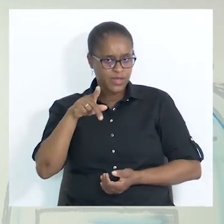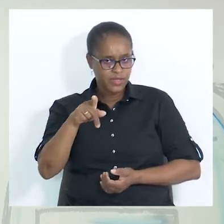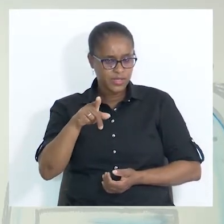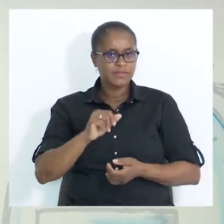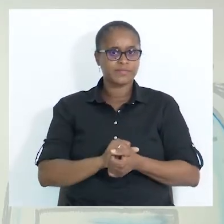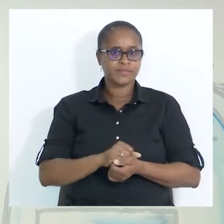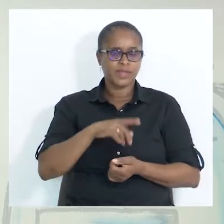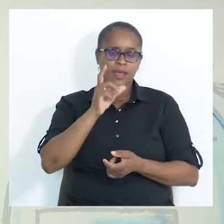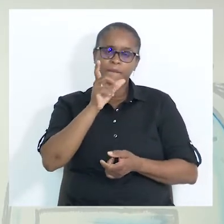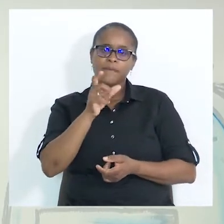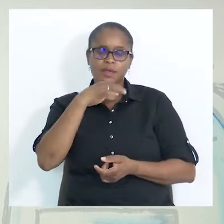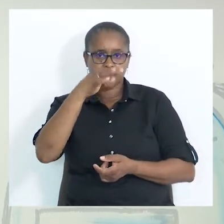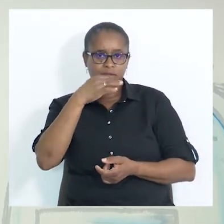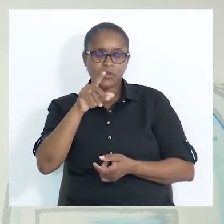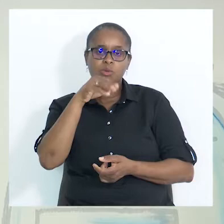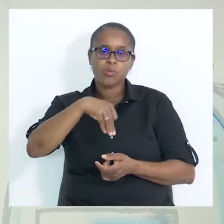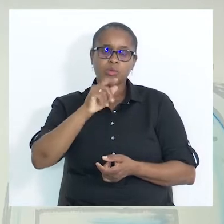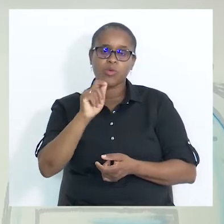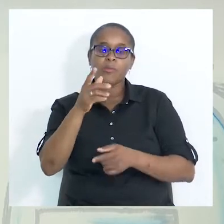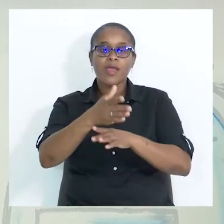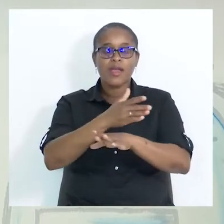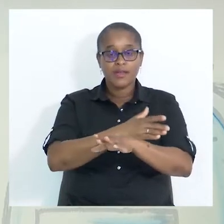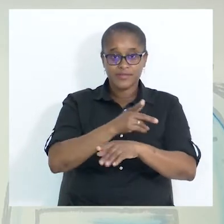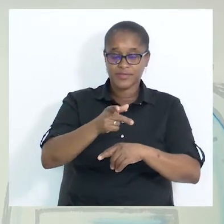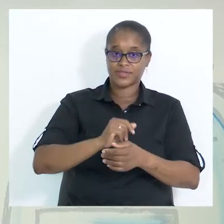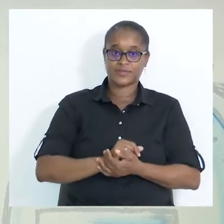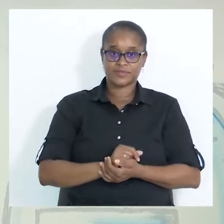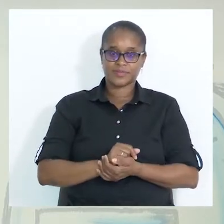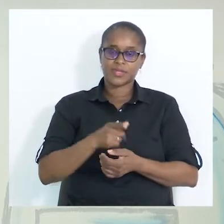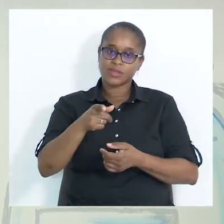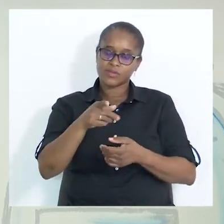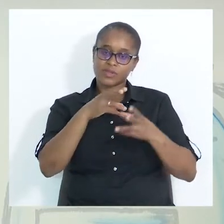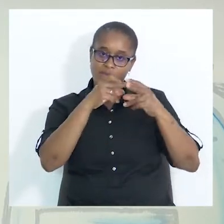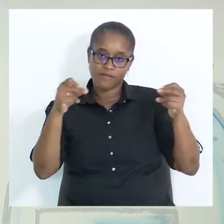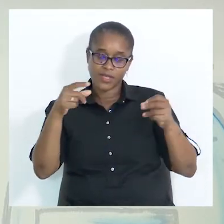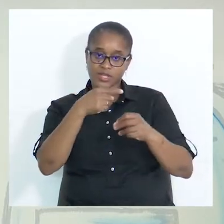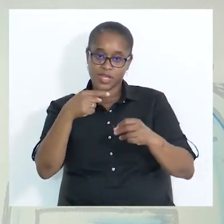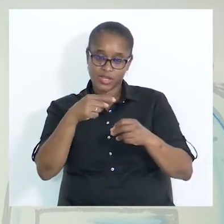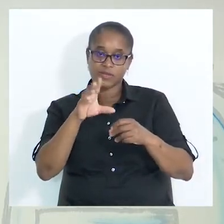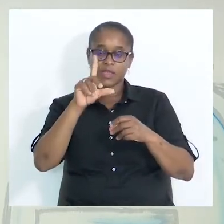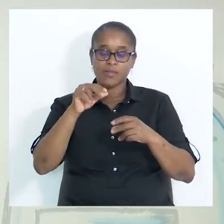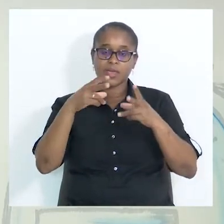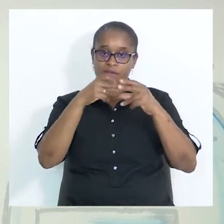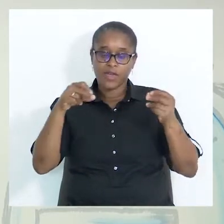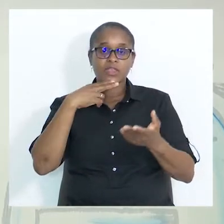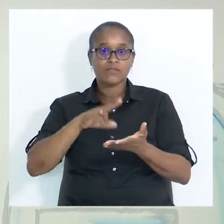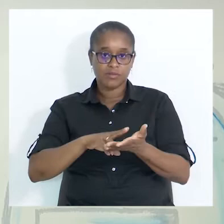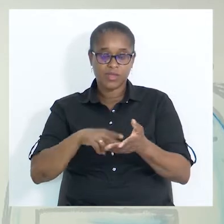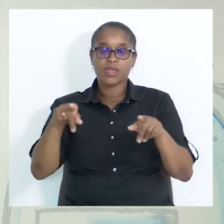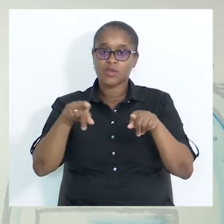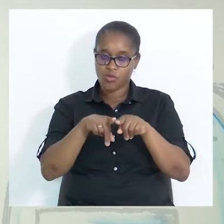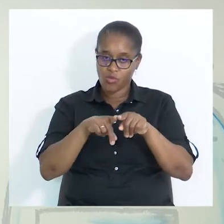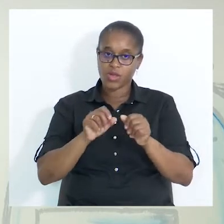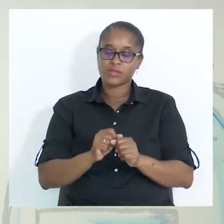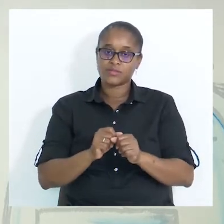Viste a colocação do pronome antes, isso, tanto para as frases negativas como as afirmativas, é